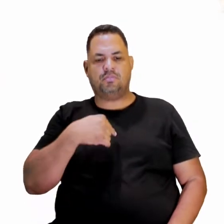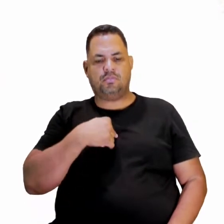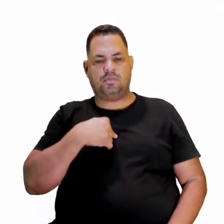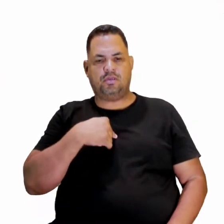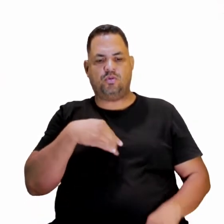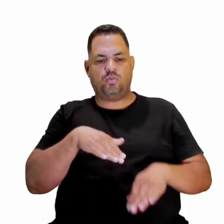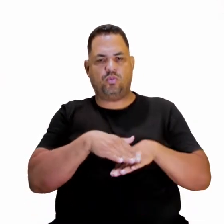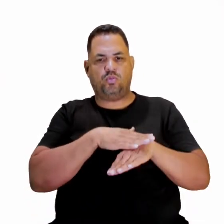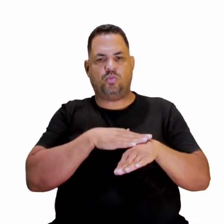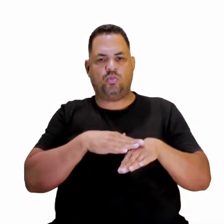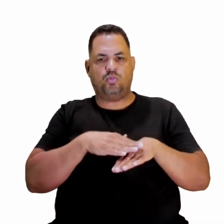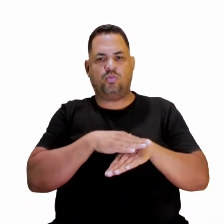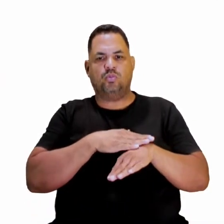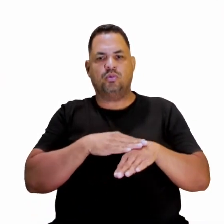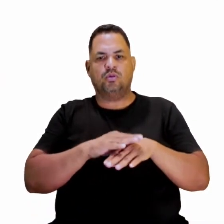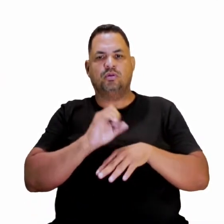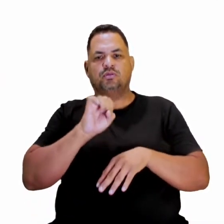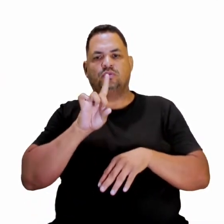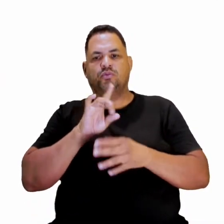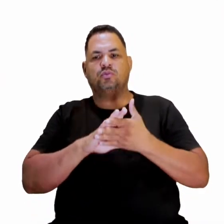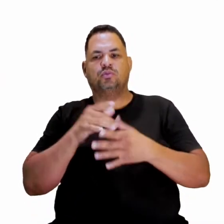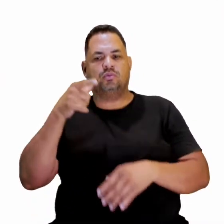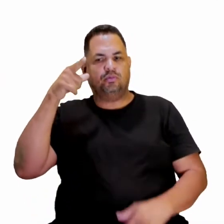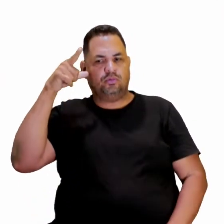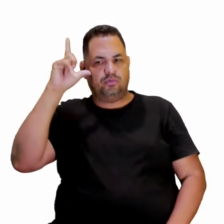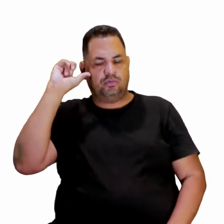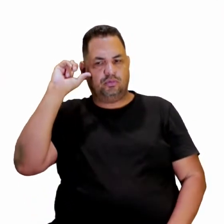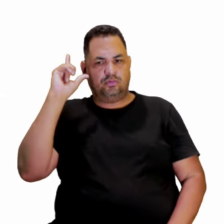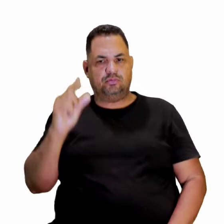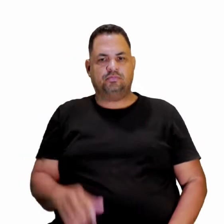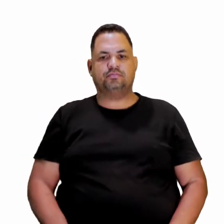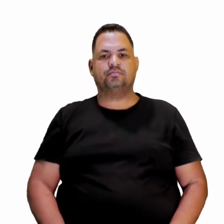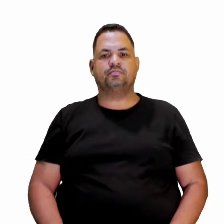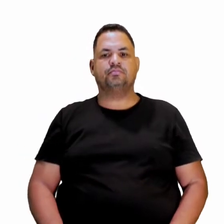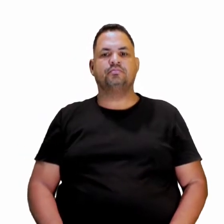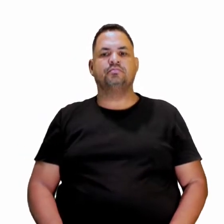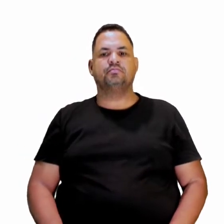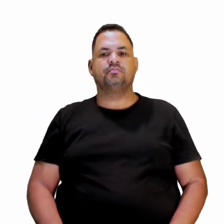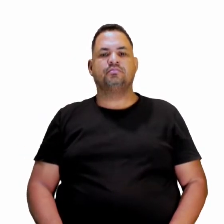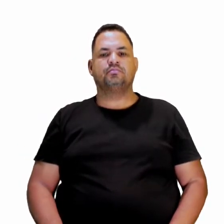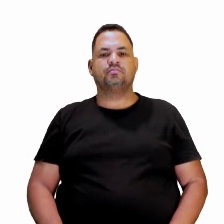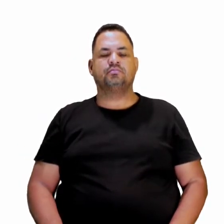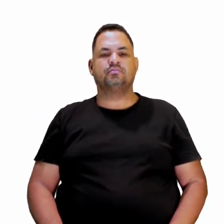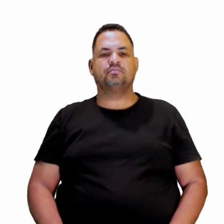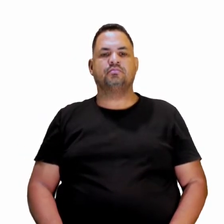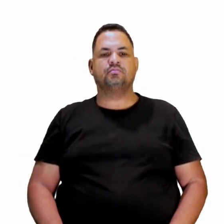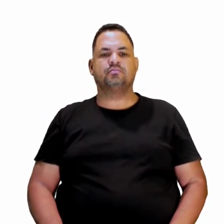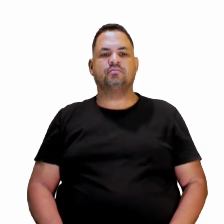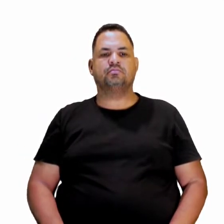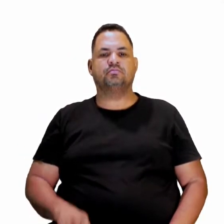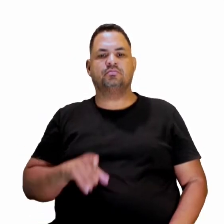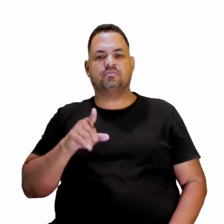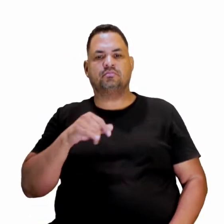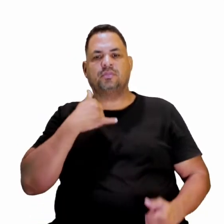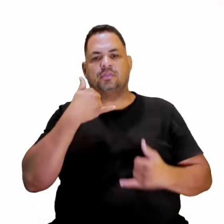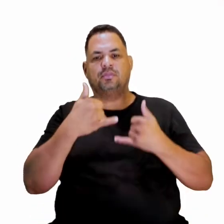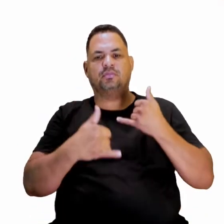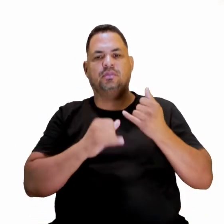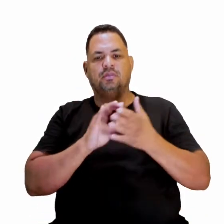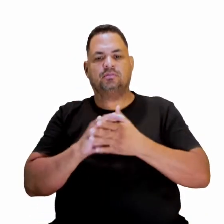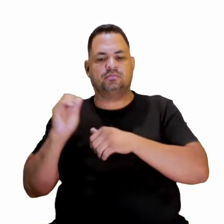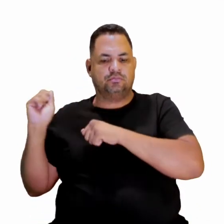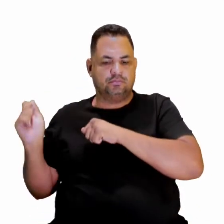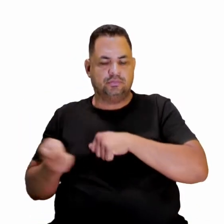a Sue ontem. They played tennis on Saturday. Eles jogaram